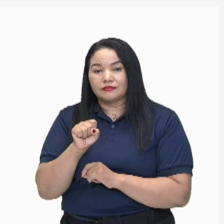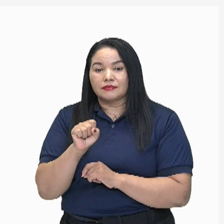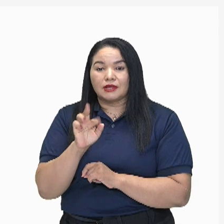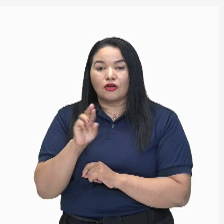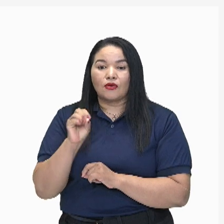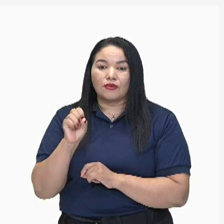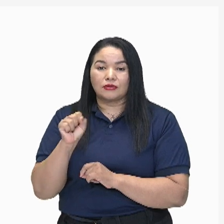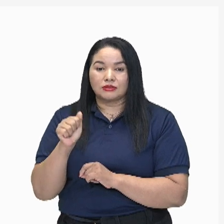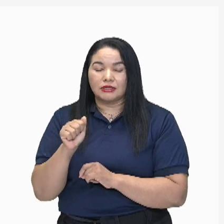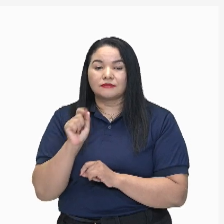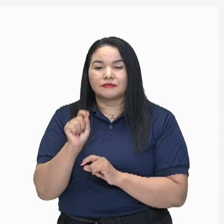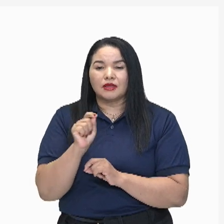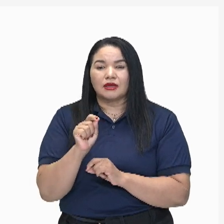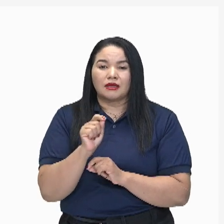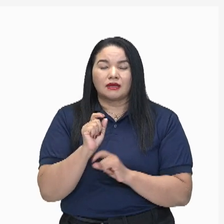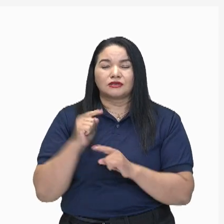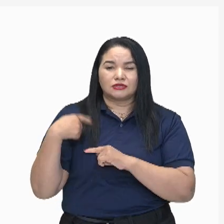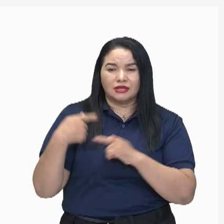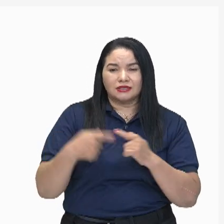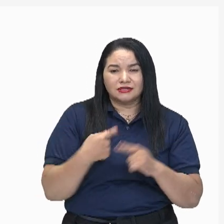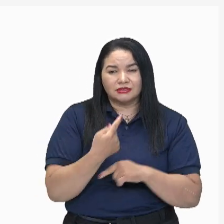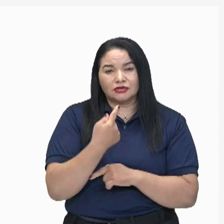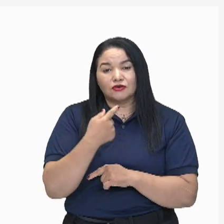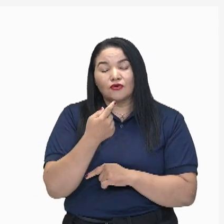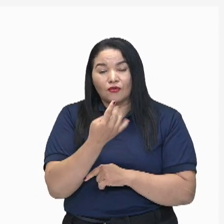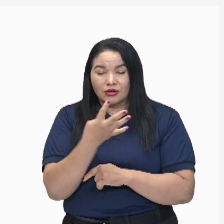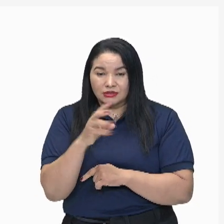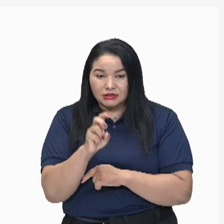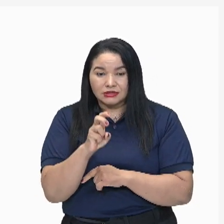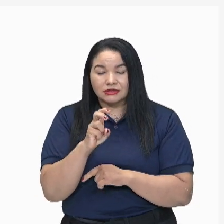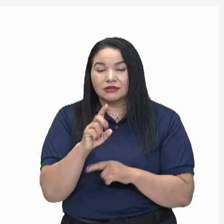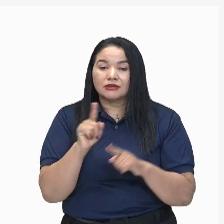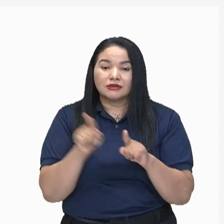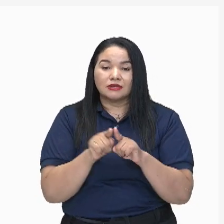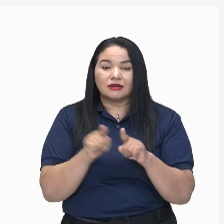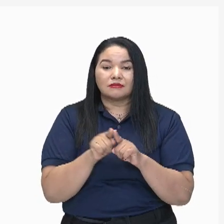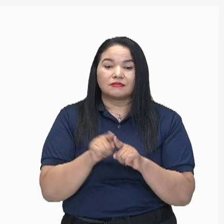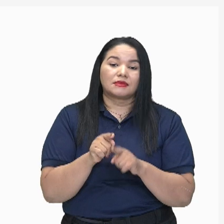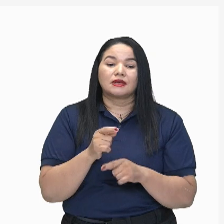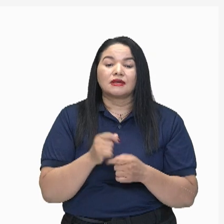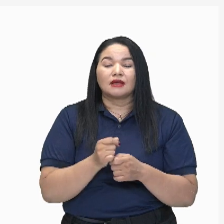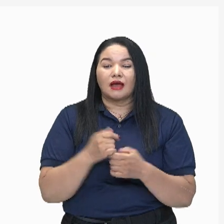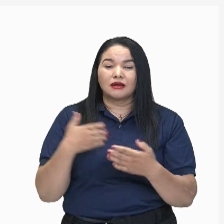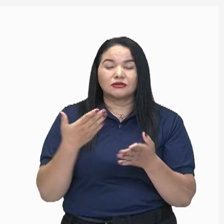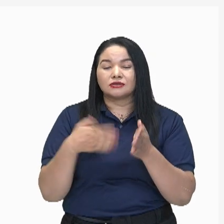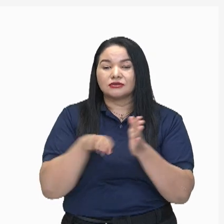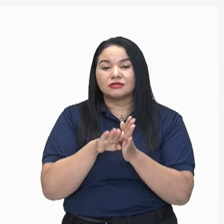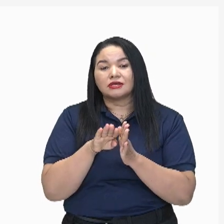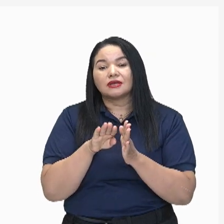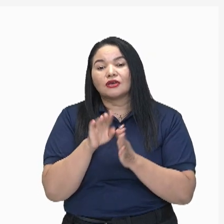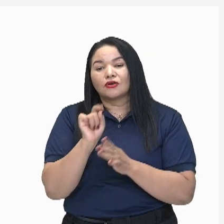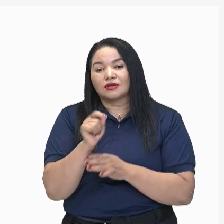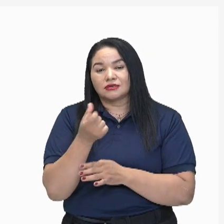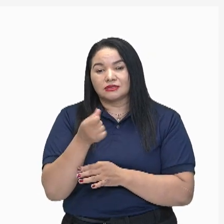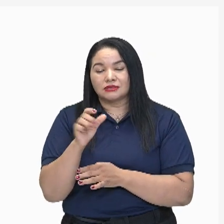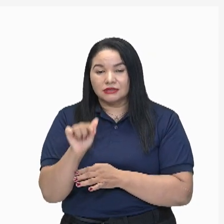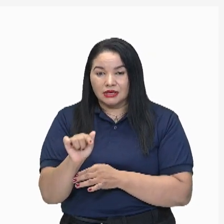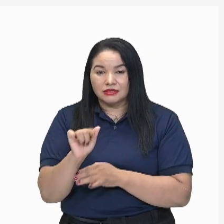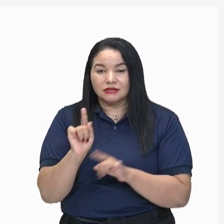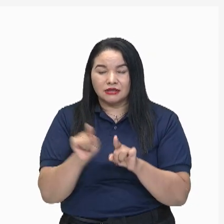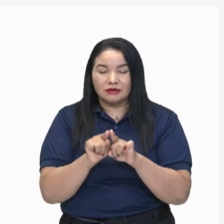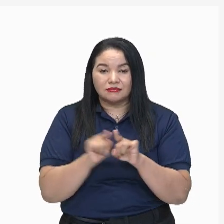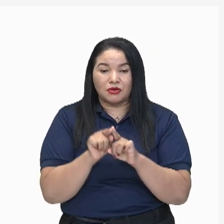nome da geração de 45, e a sua obra é marcada por uma linguagem inovadora que mistura regionalismo